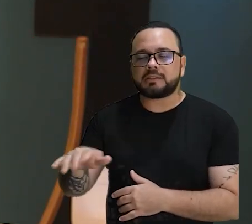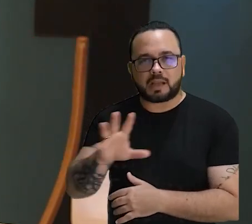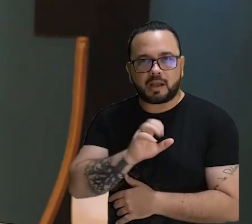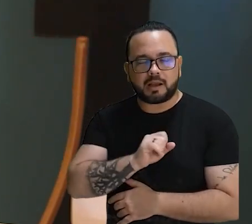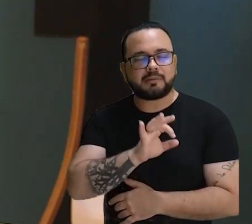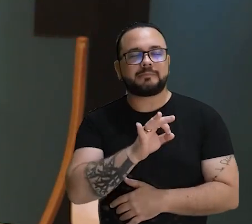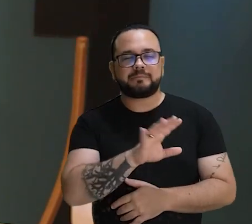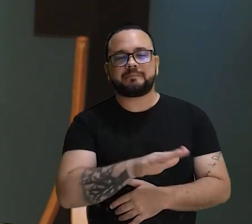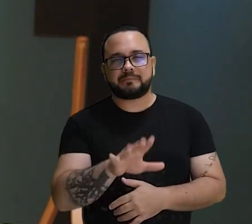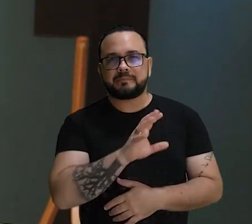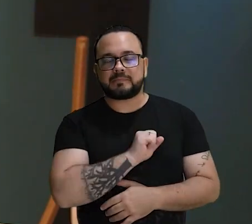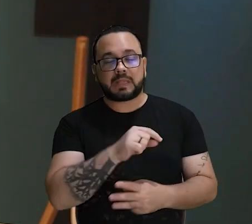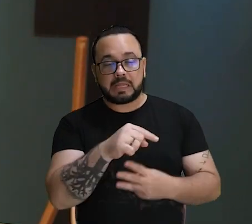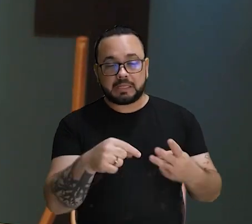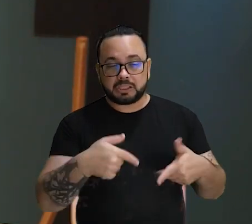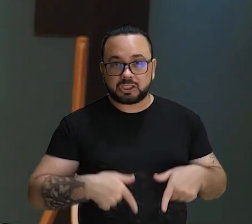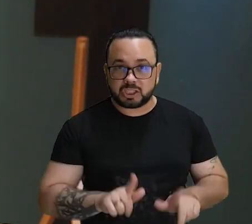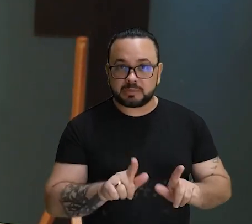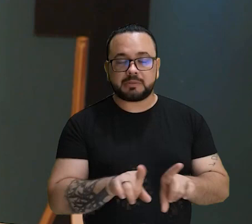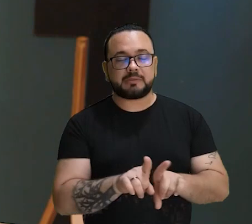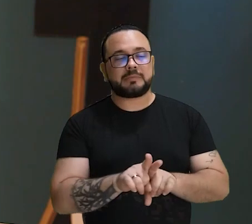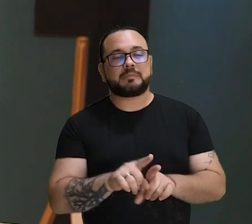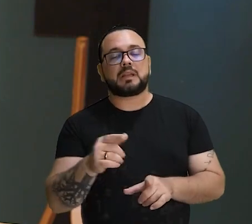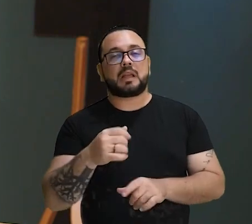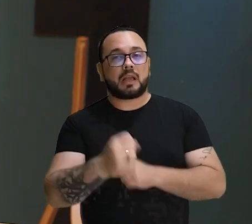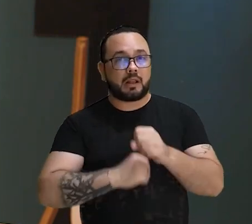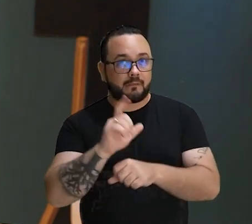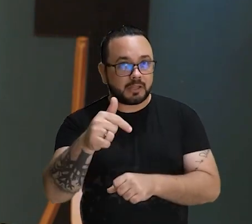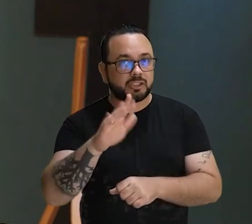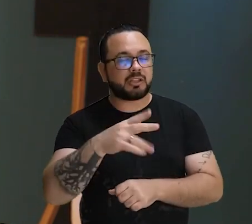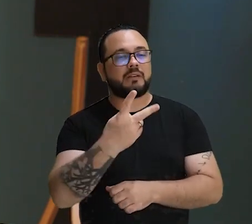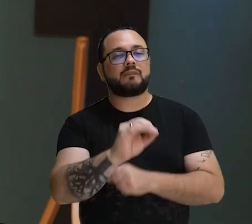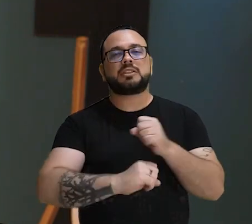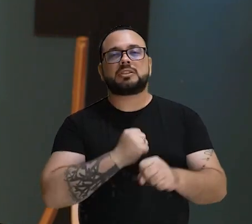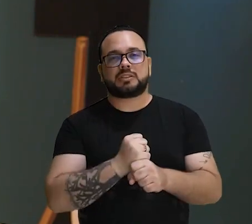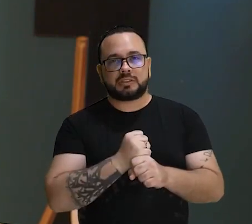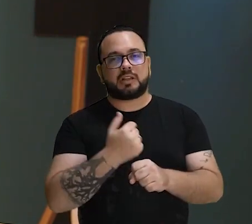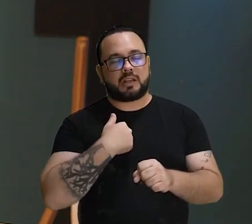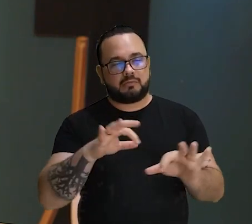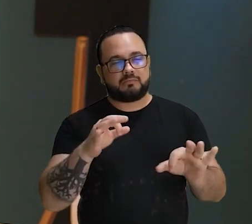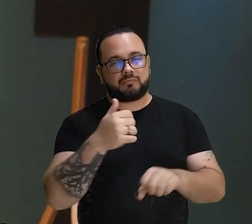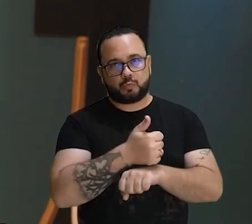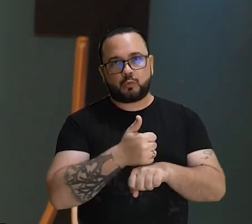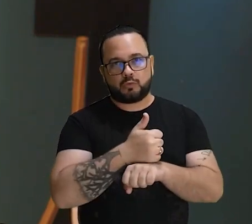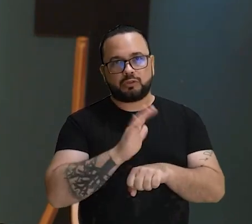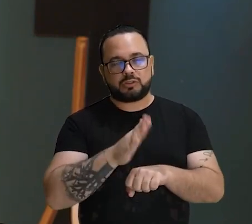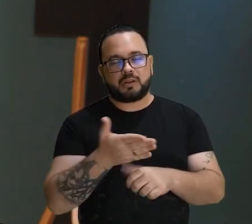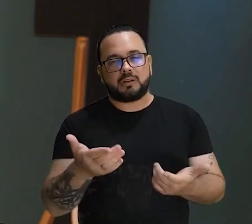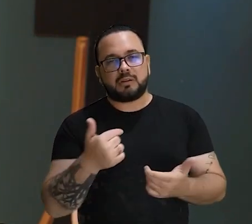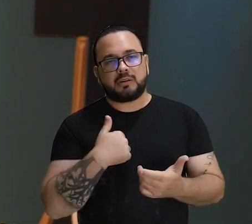né? Ama demais. As trigêmeas. E eu tô... Ano que vem eu faço 20 anos de carreira. Aí agora eu participei numa...